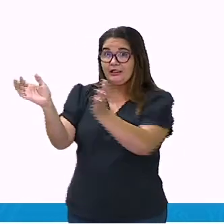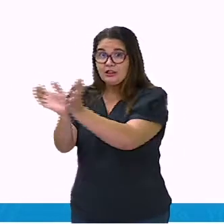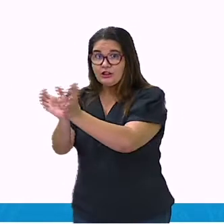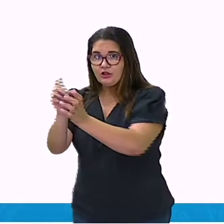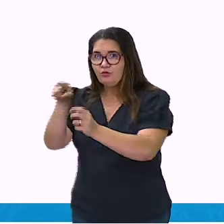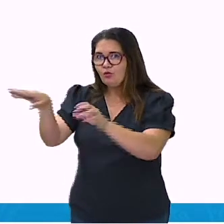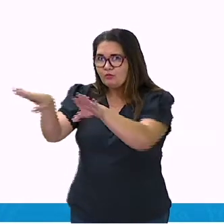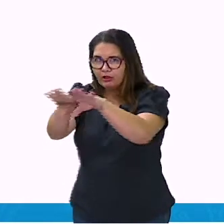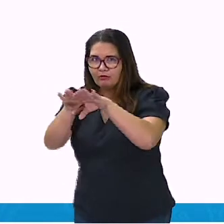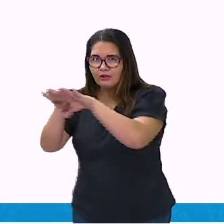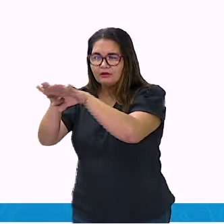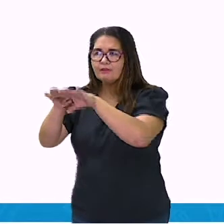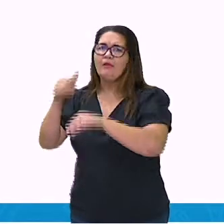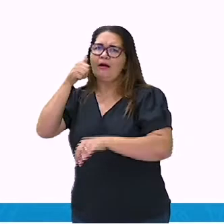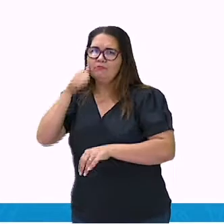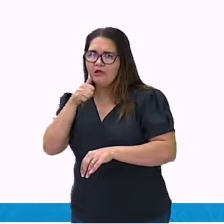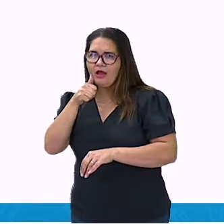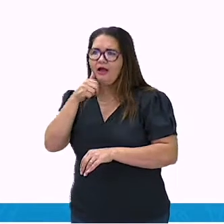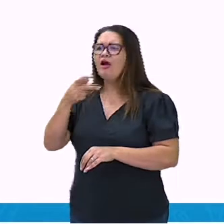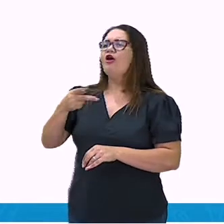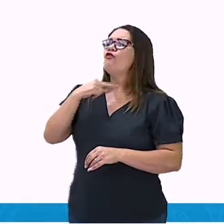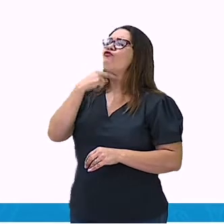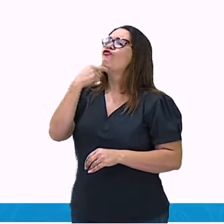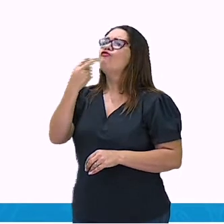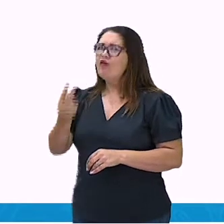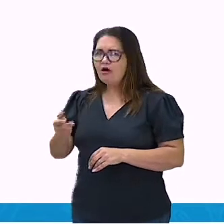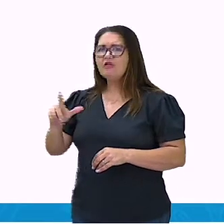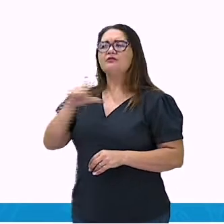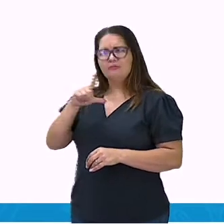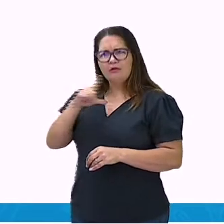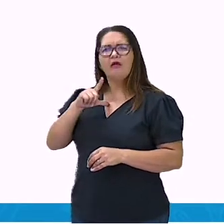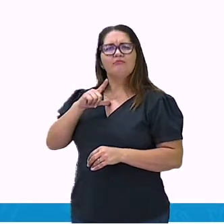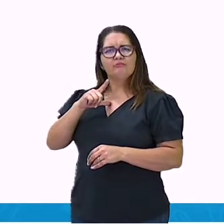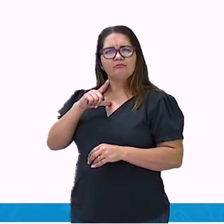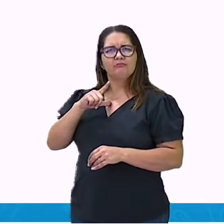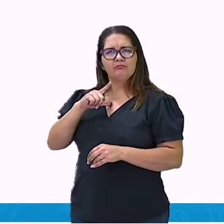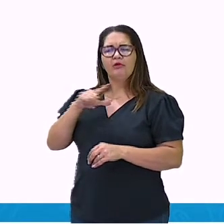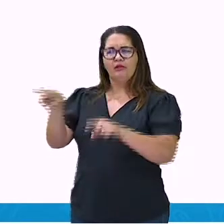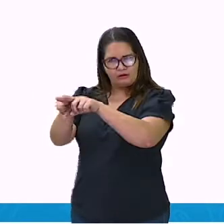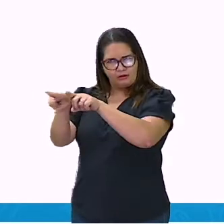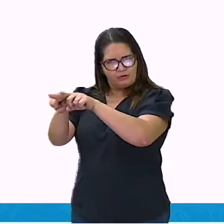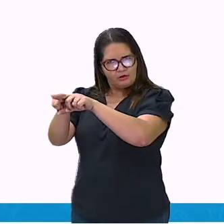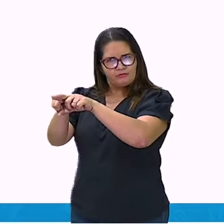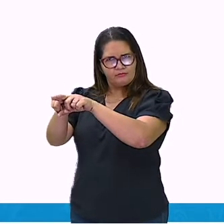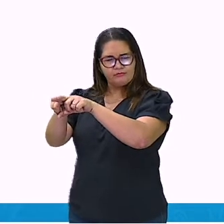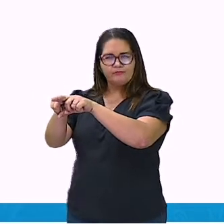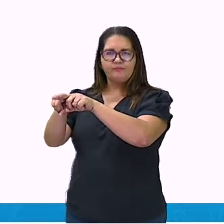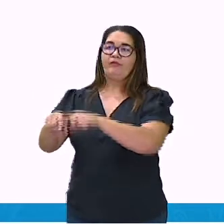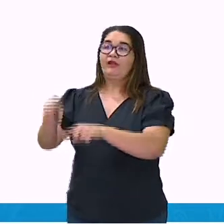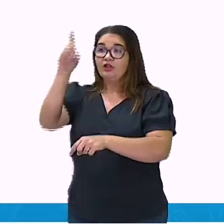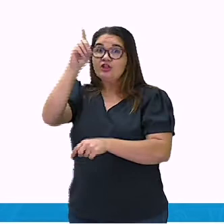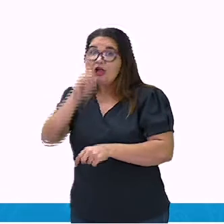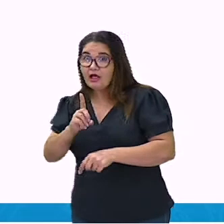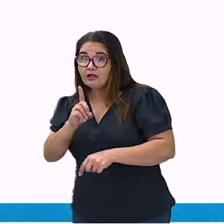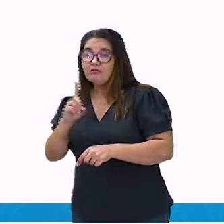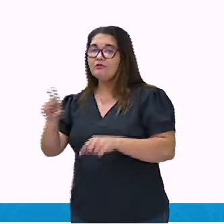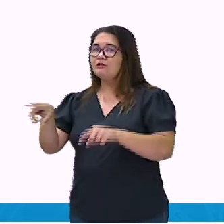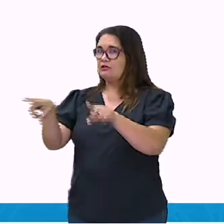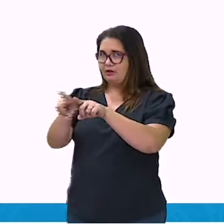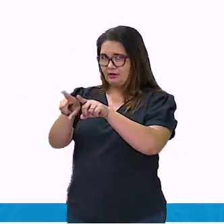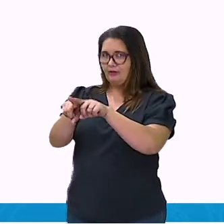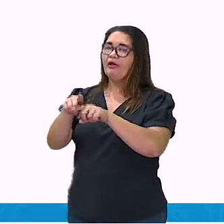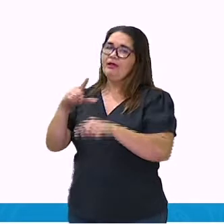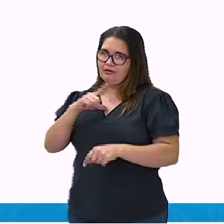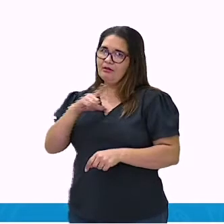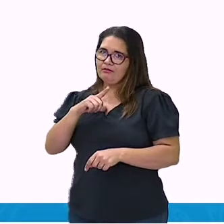os indígenas, o cacique, o filho dele não vai se tornar o cacique. Não